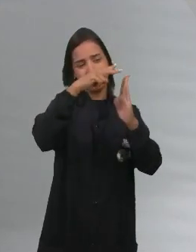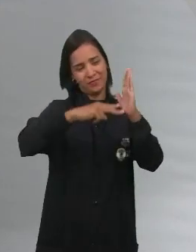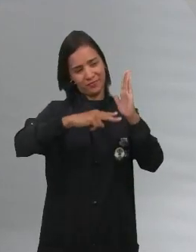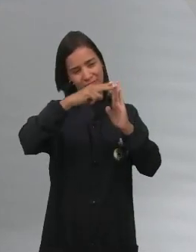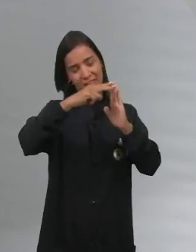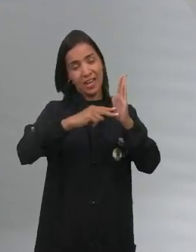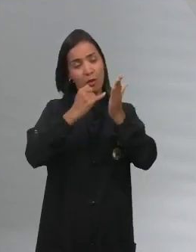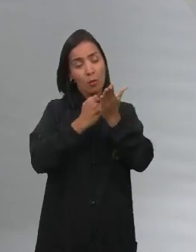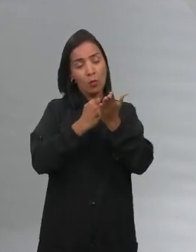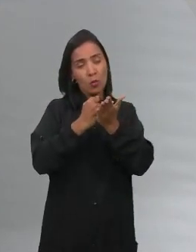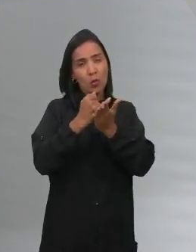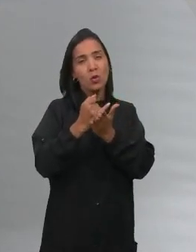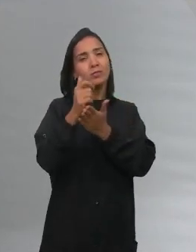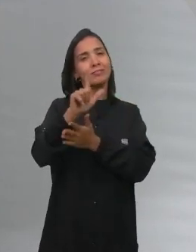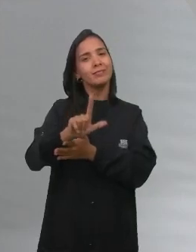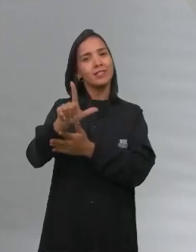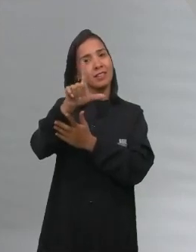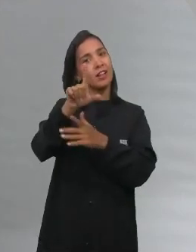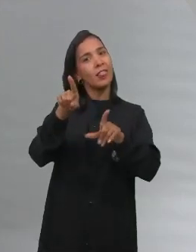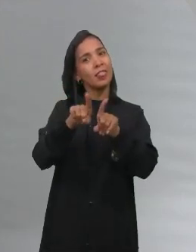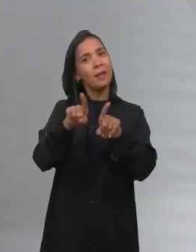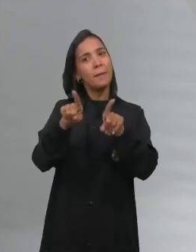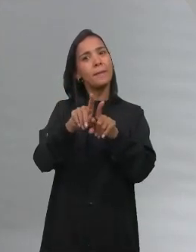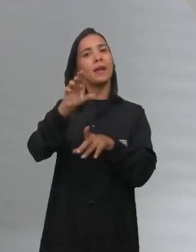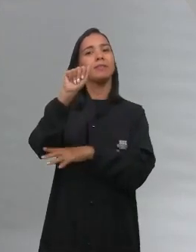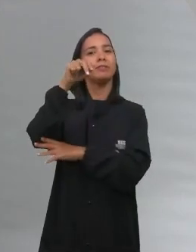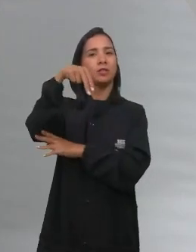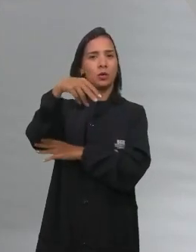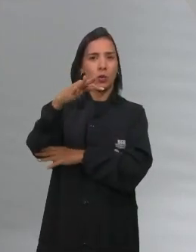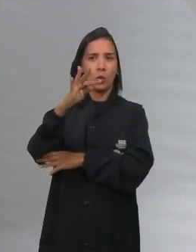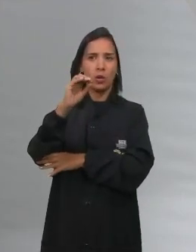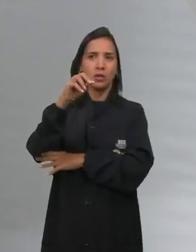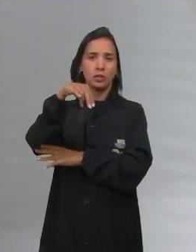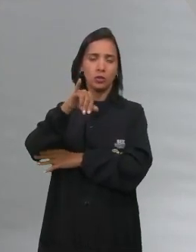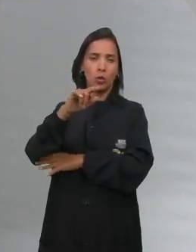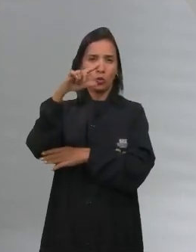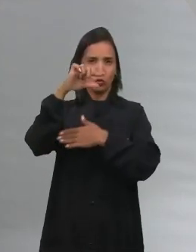Literatura Brasileira, do Antônio Cândido, que ele divide bem esses